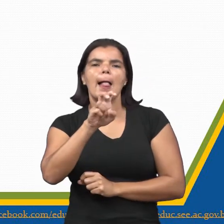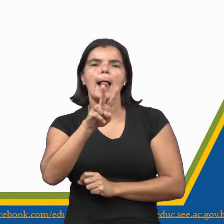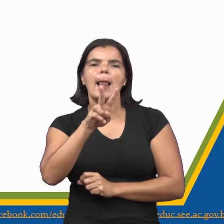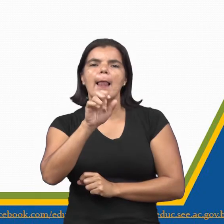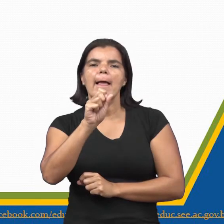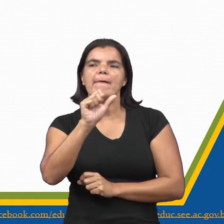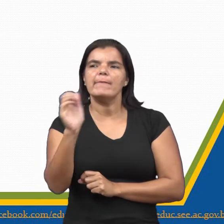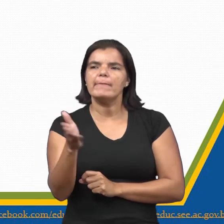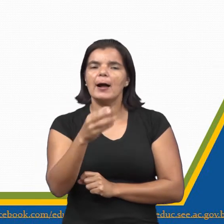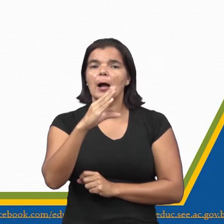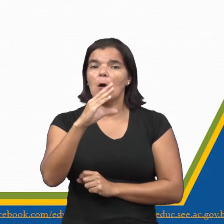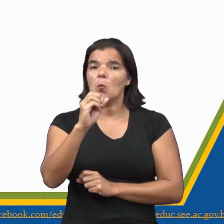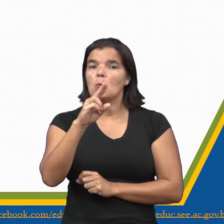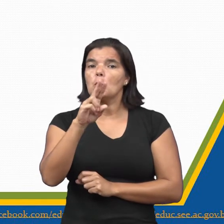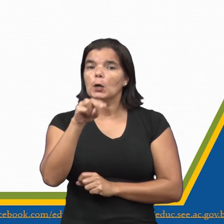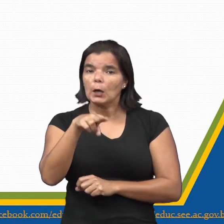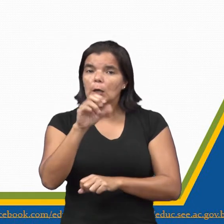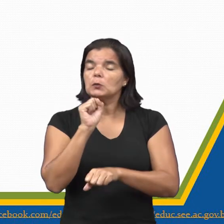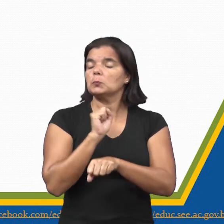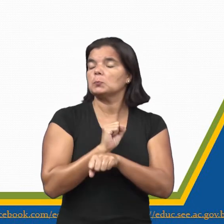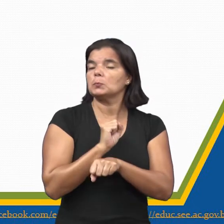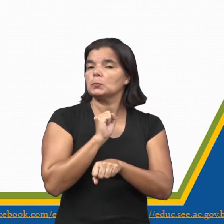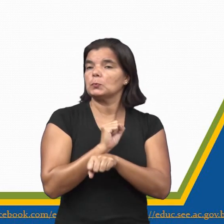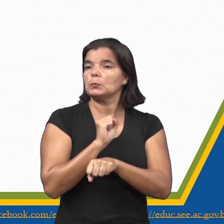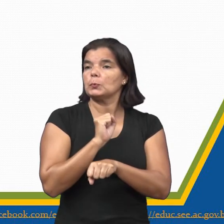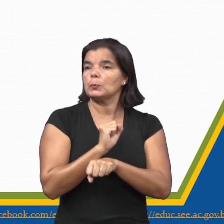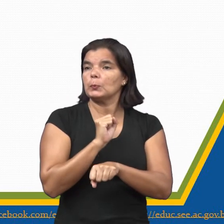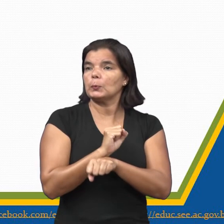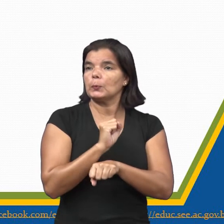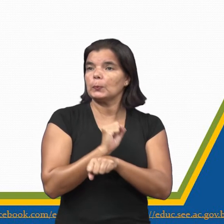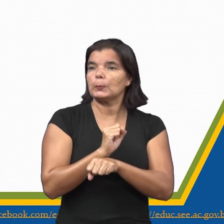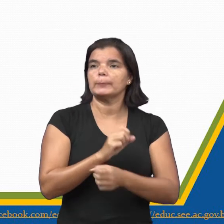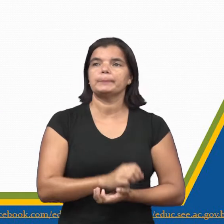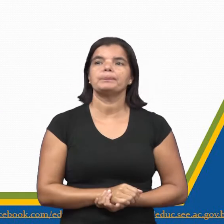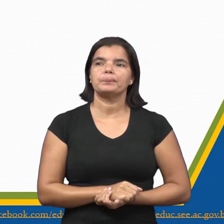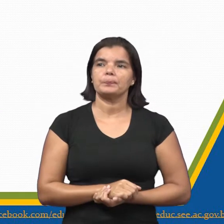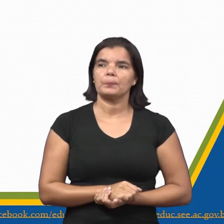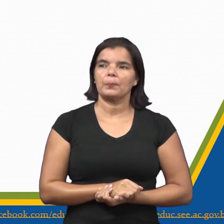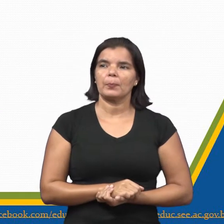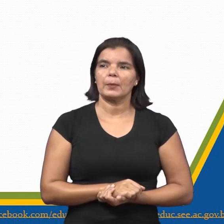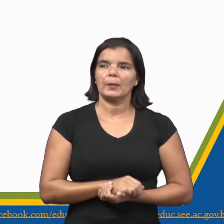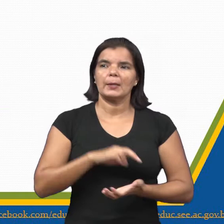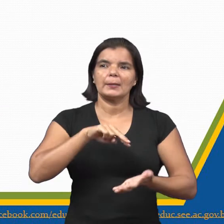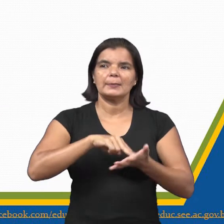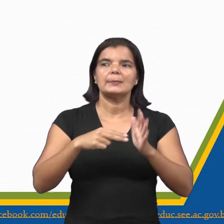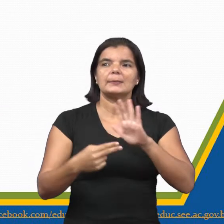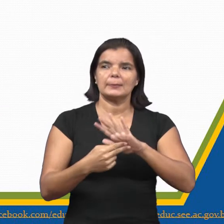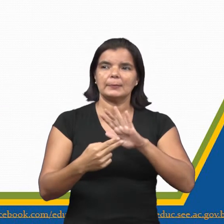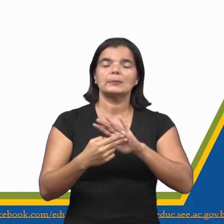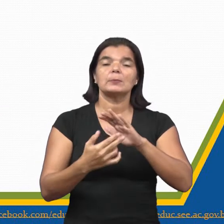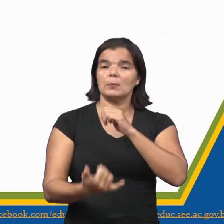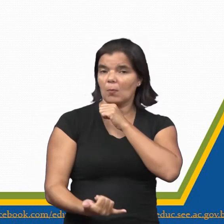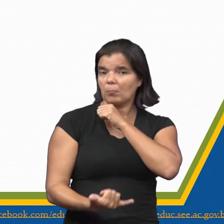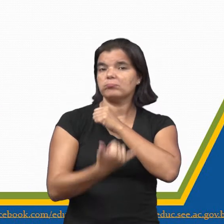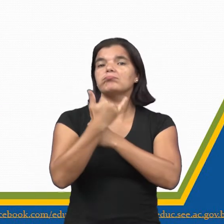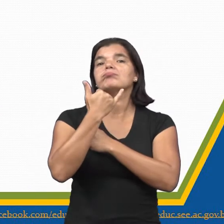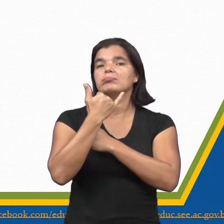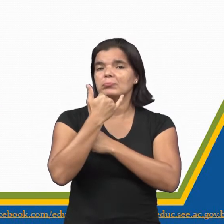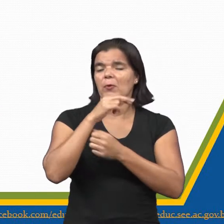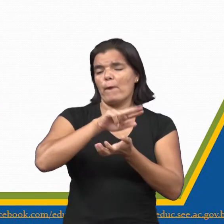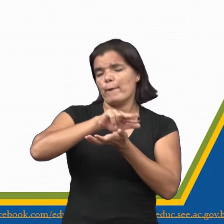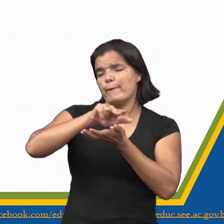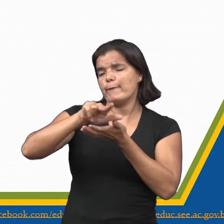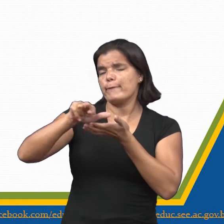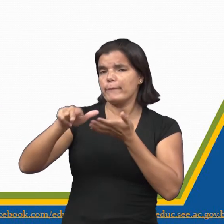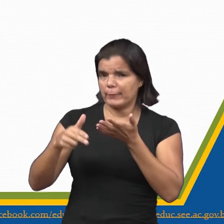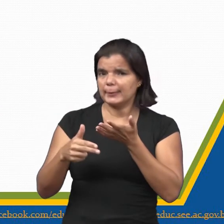ficar esperando em vão. Olha só essa gíria aí, ó. Ela é feita em libras. Em libras também nós temos várias gírias,